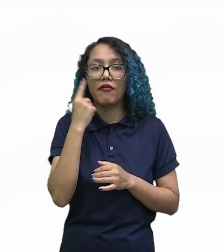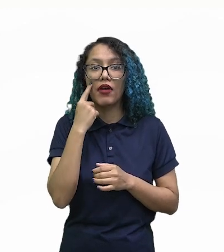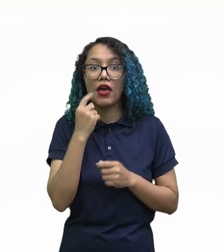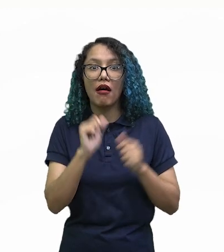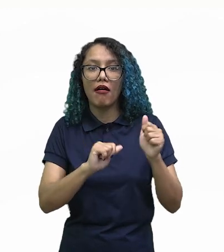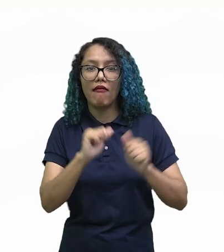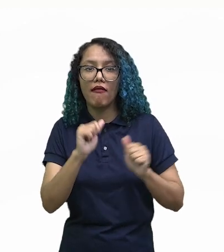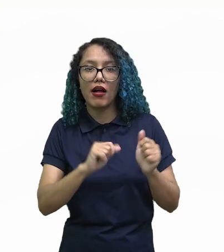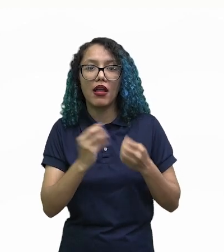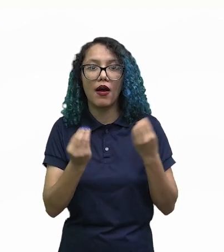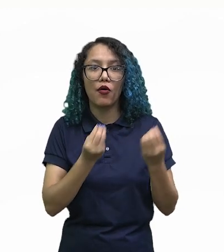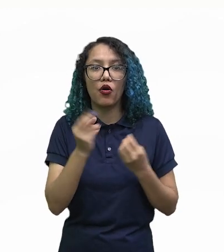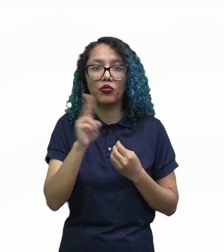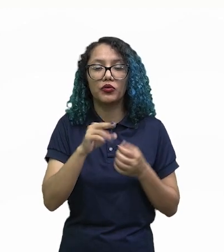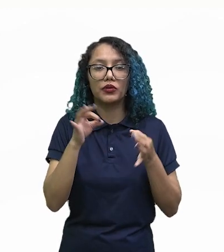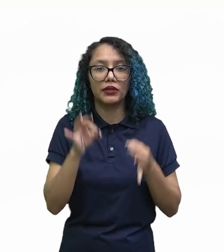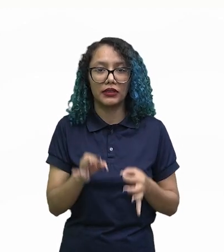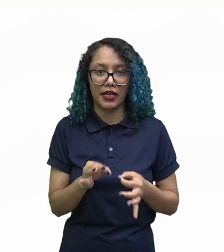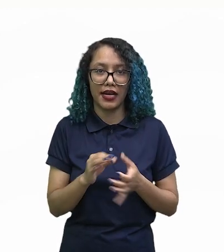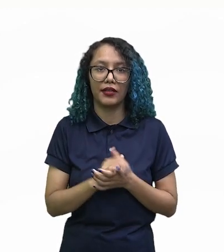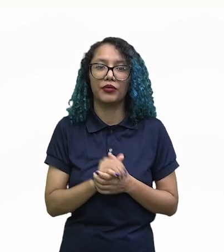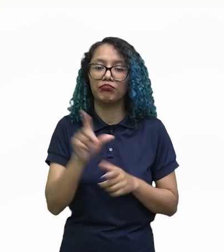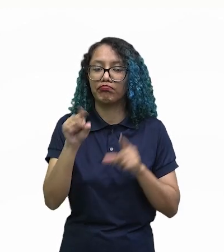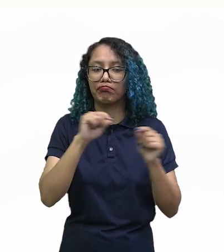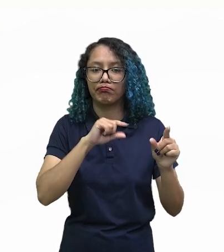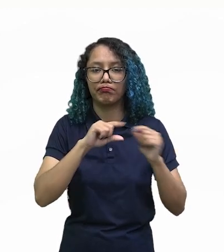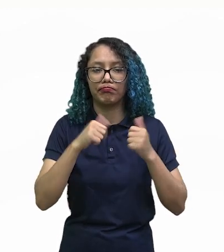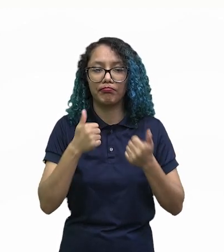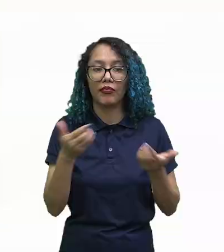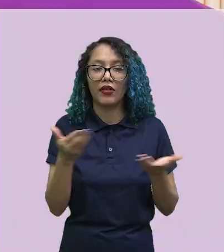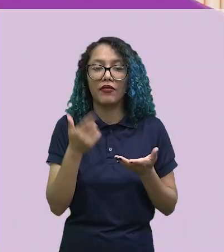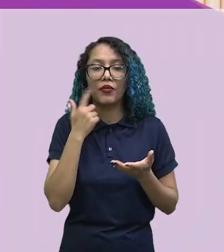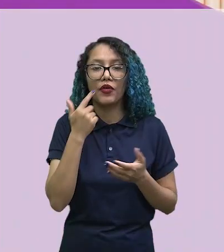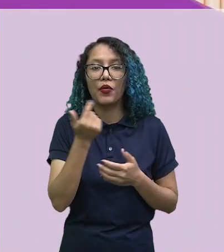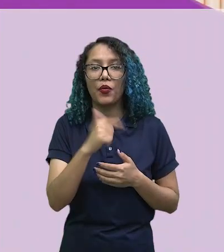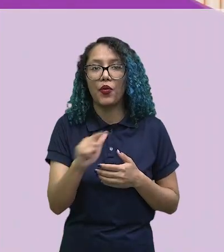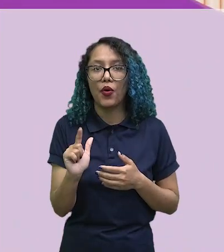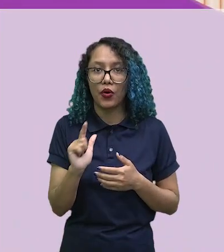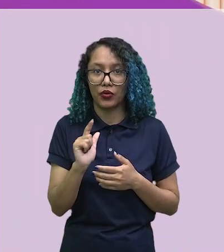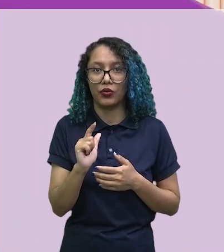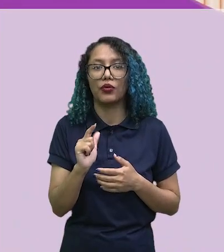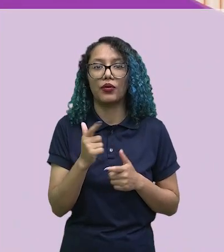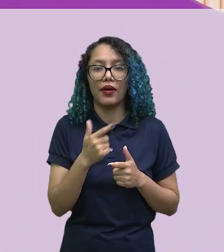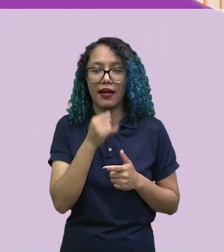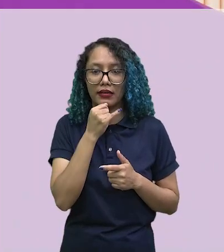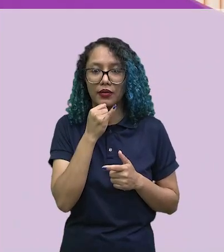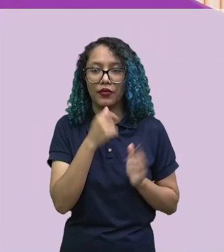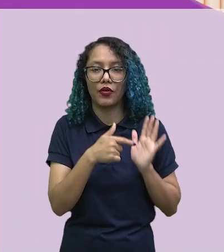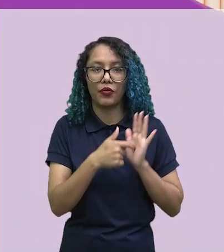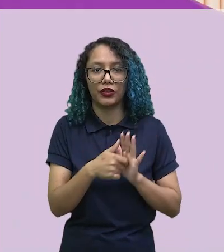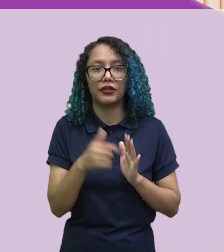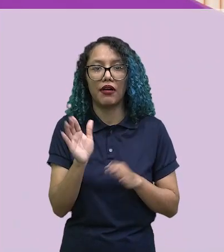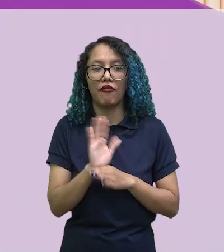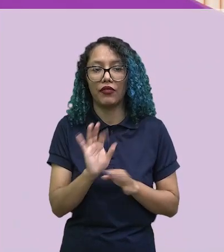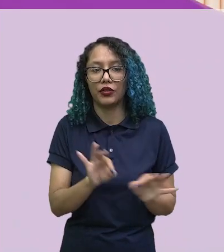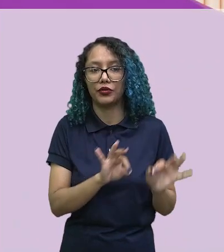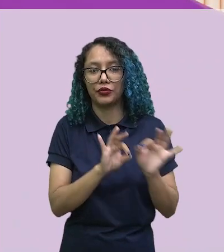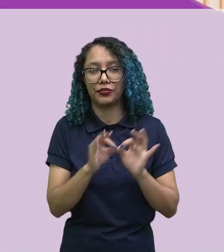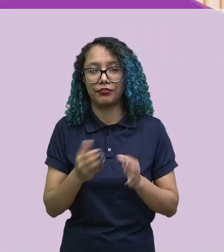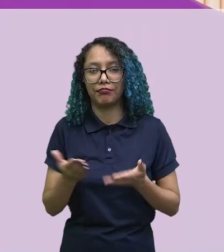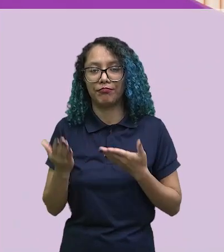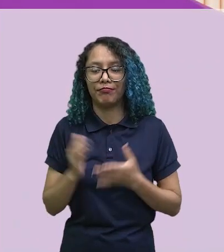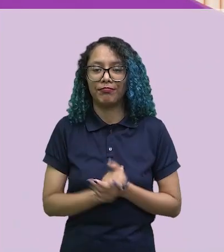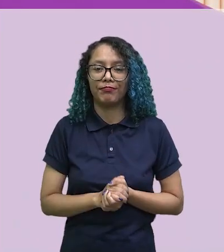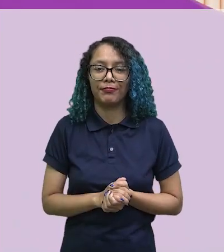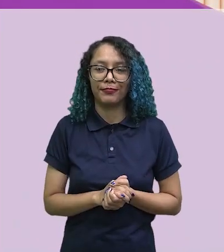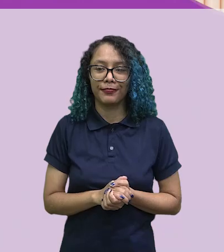dele para fazer aí opções, tudo bem? Mas vamos ver então agora uma outra situação. Vamos assistir aqui um VT, de